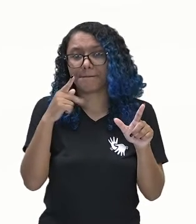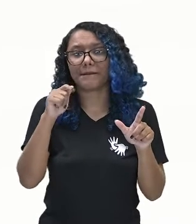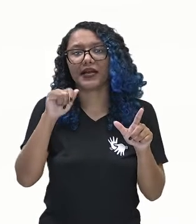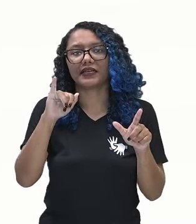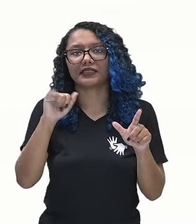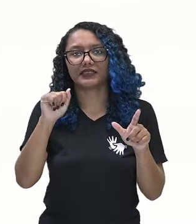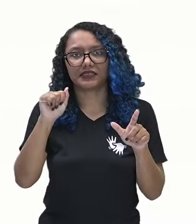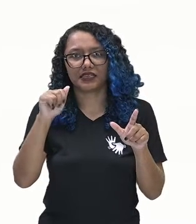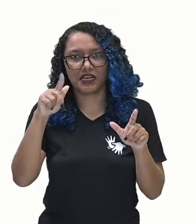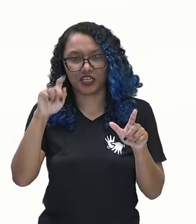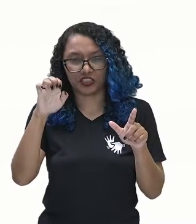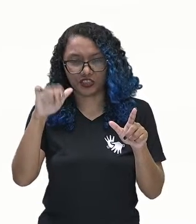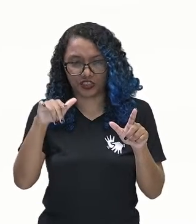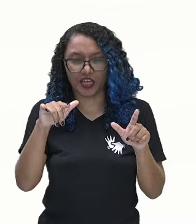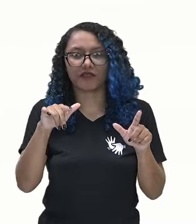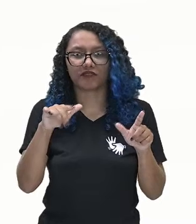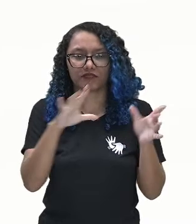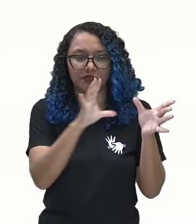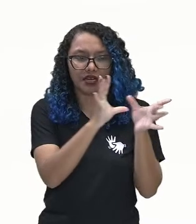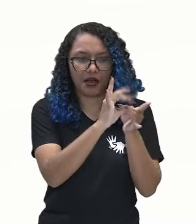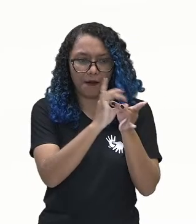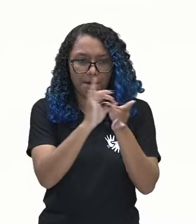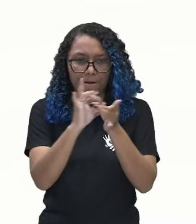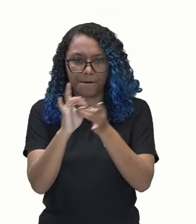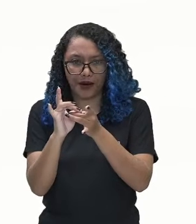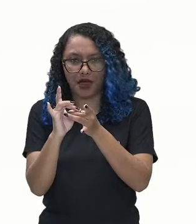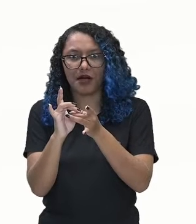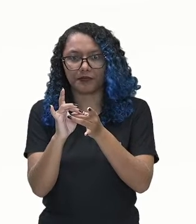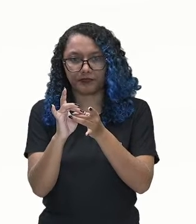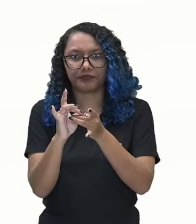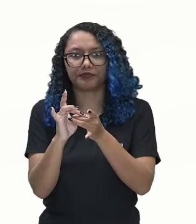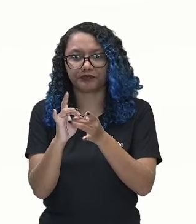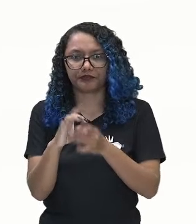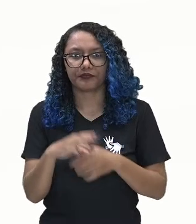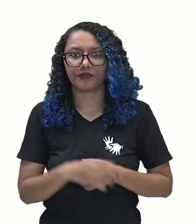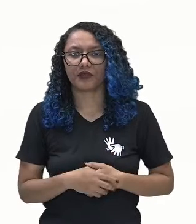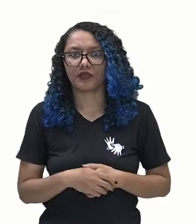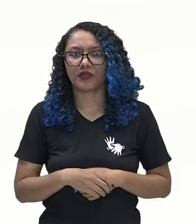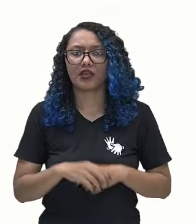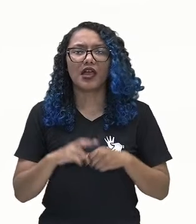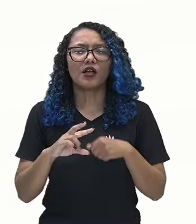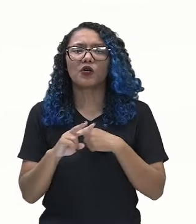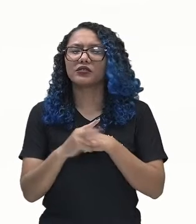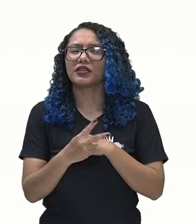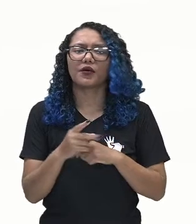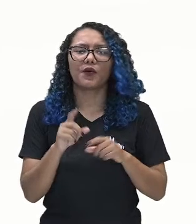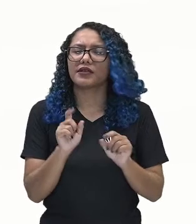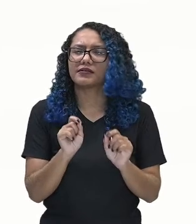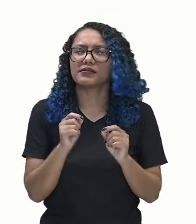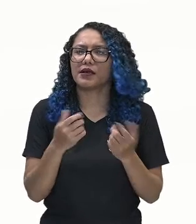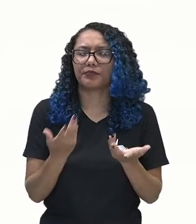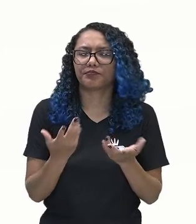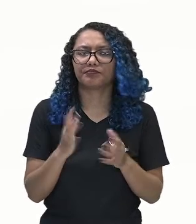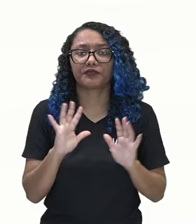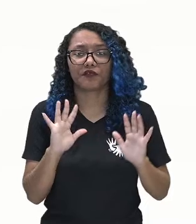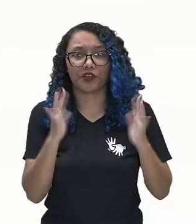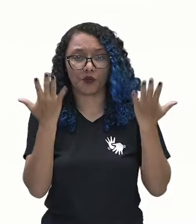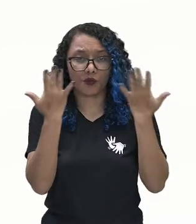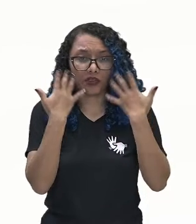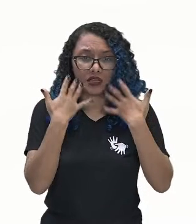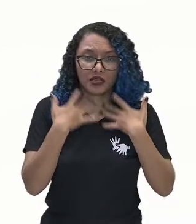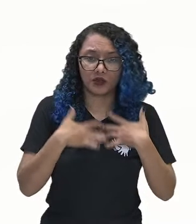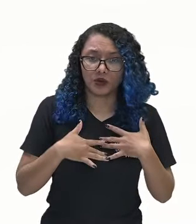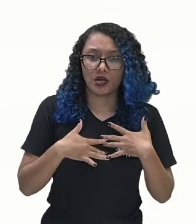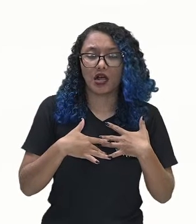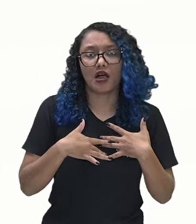paisagens, que elas são resultantes, gente, de fenômenos aqui da própria natureza, que são os fenômenos naturais.